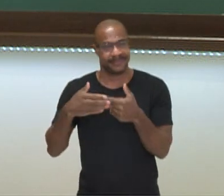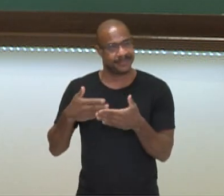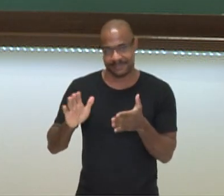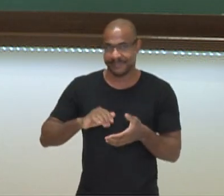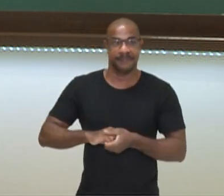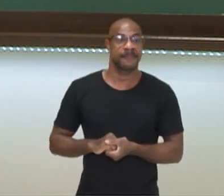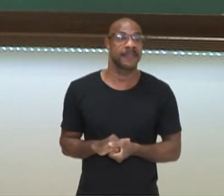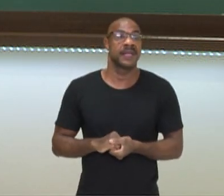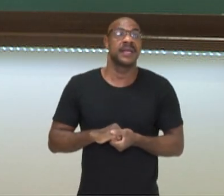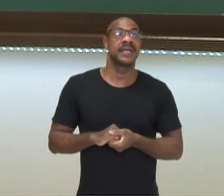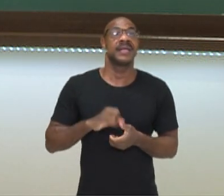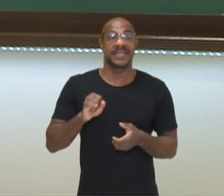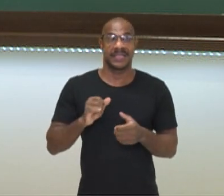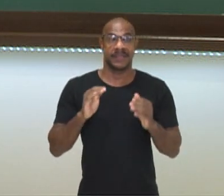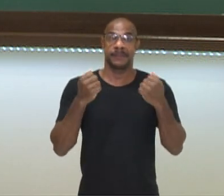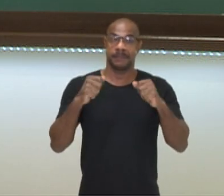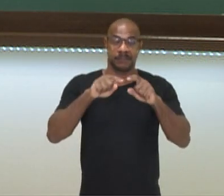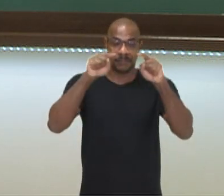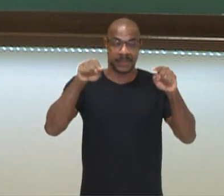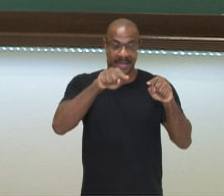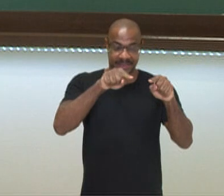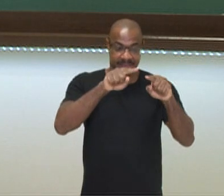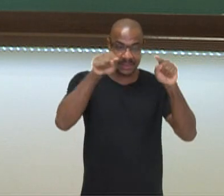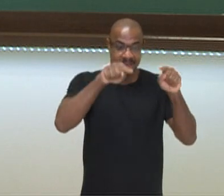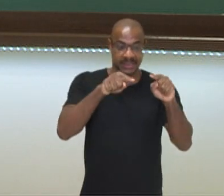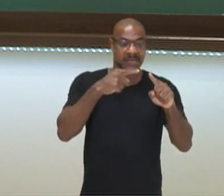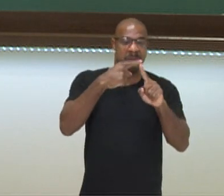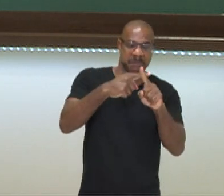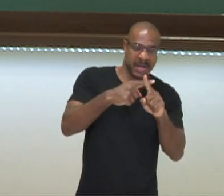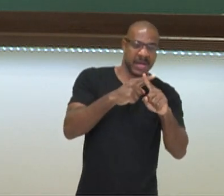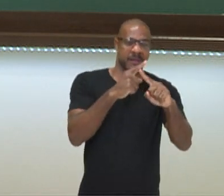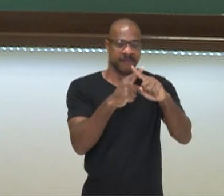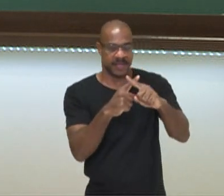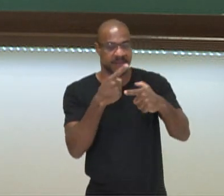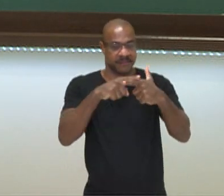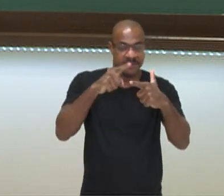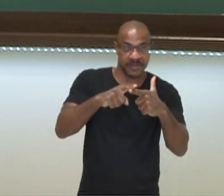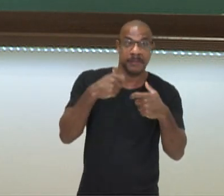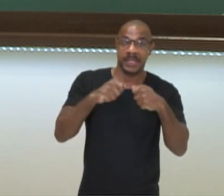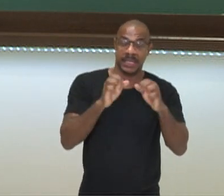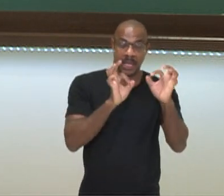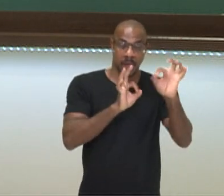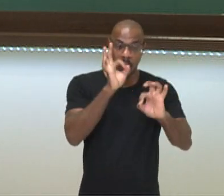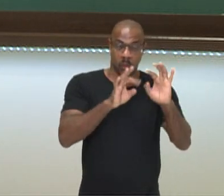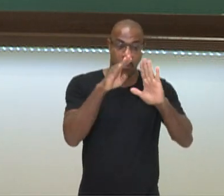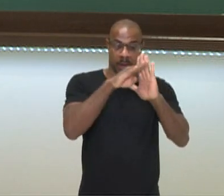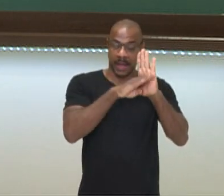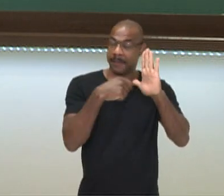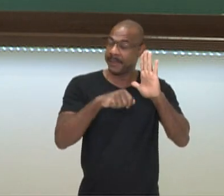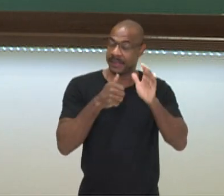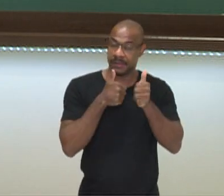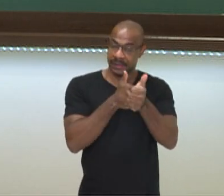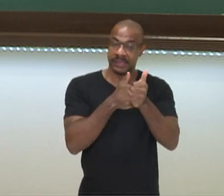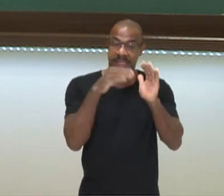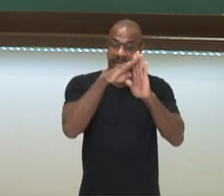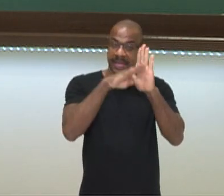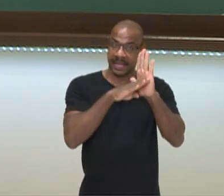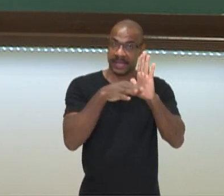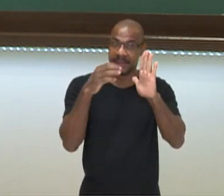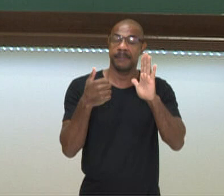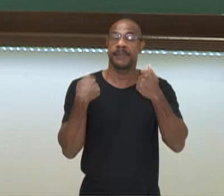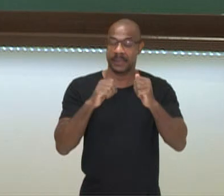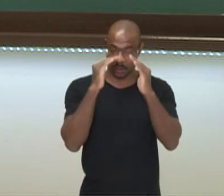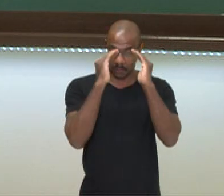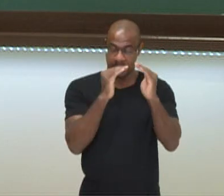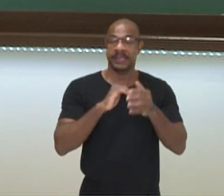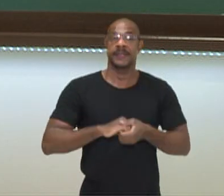operações, vale a ordem das operações? Isso mesmo, dentro de cada sinal de associação, eu preciso também obedecer